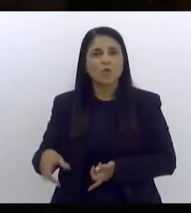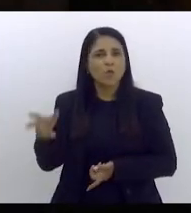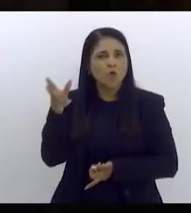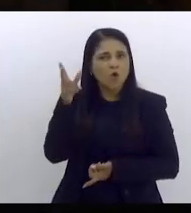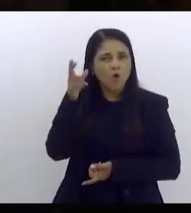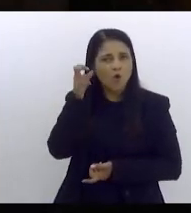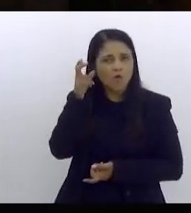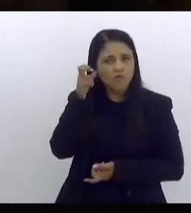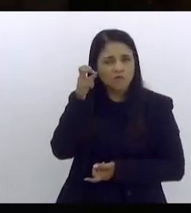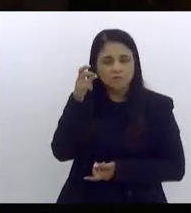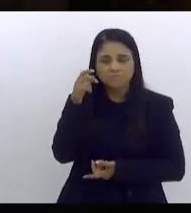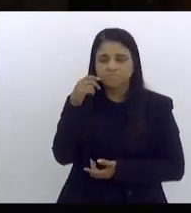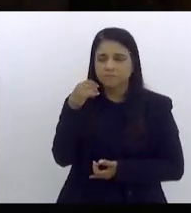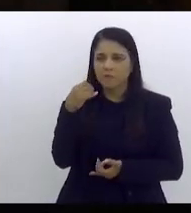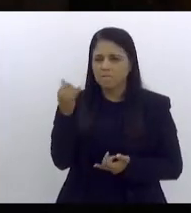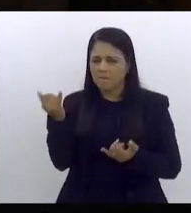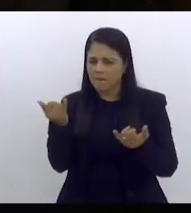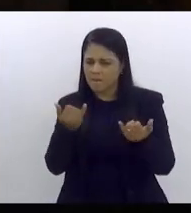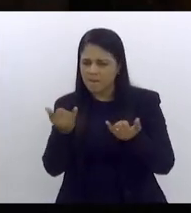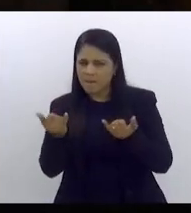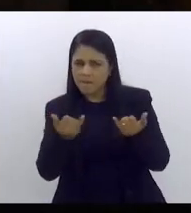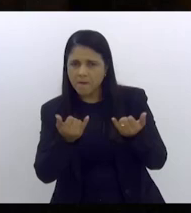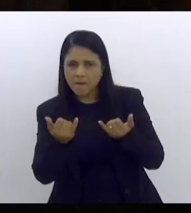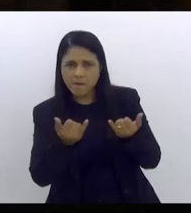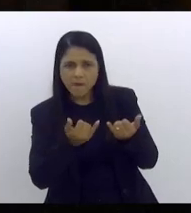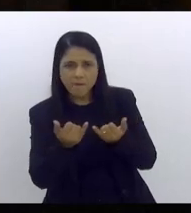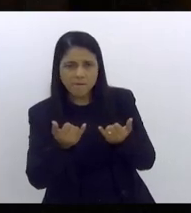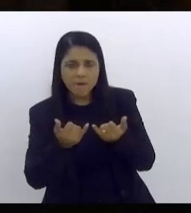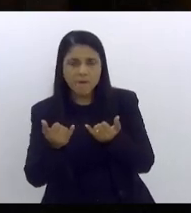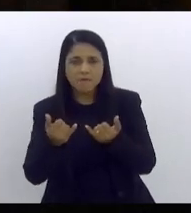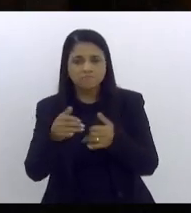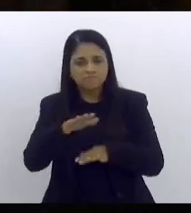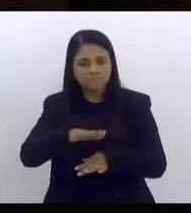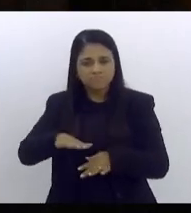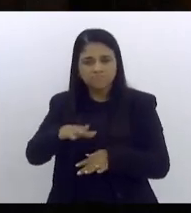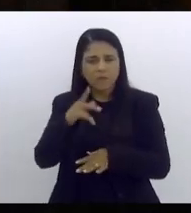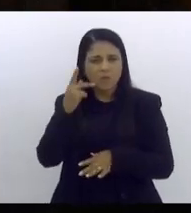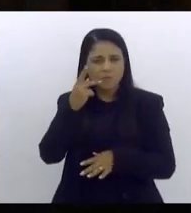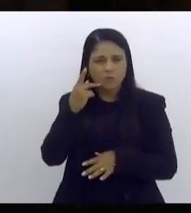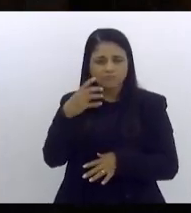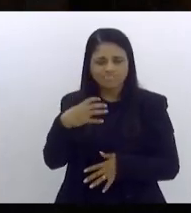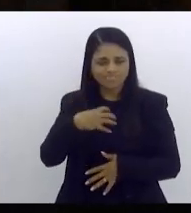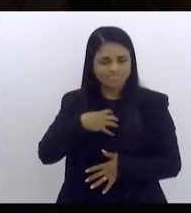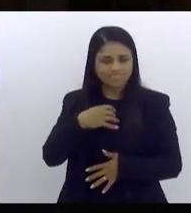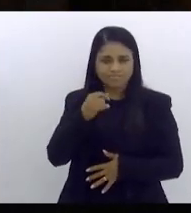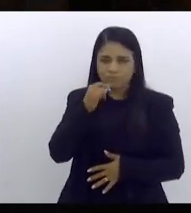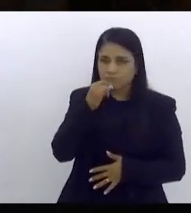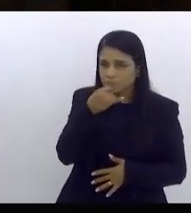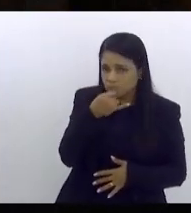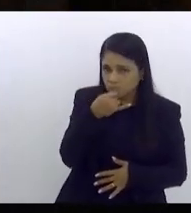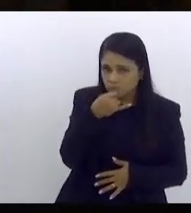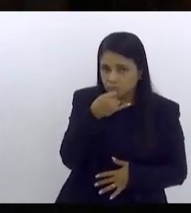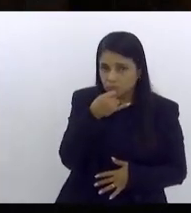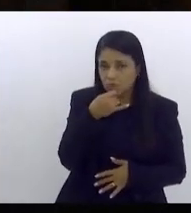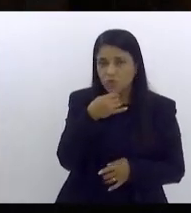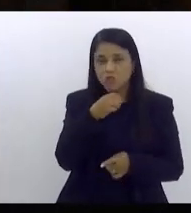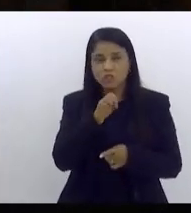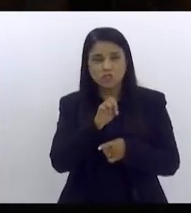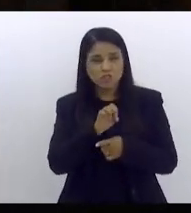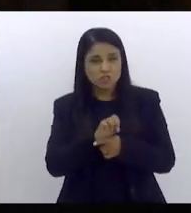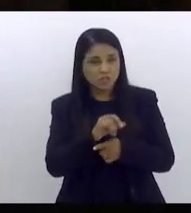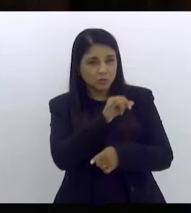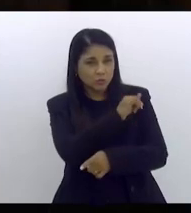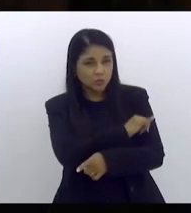comentários no meio político que me deixaram assim triste. Como o Estado do Rio de Janeiro,